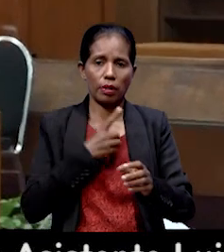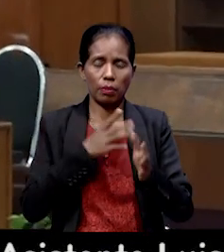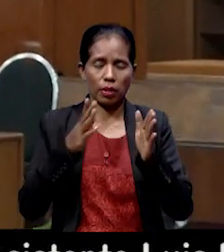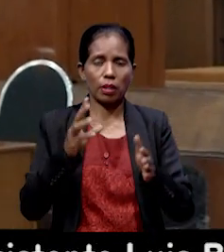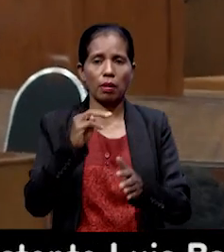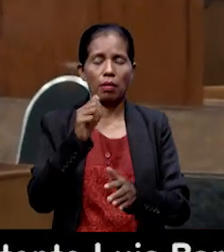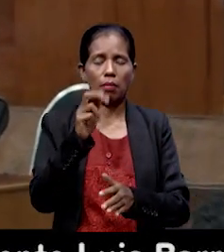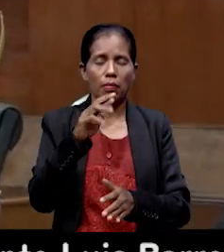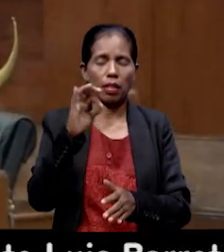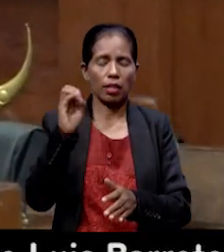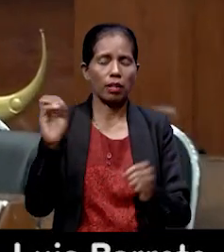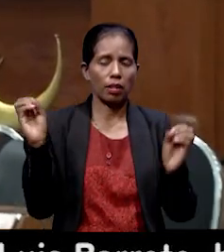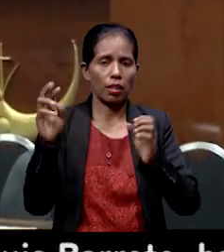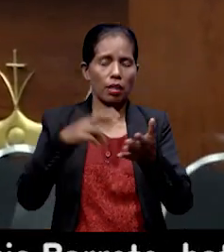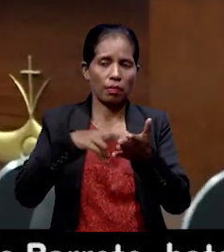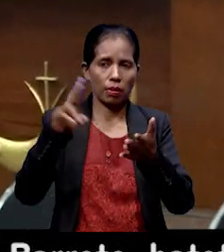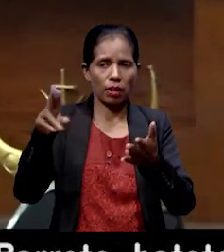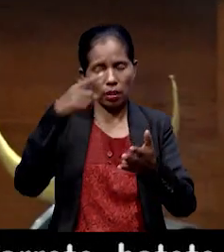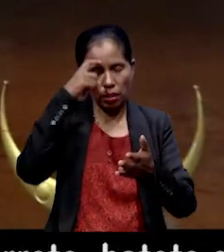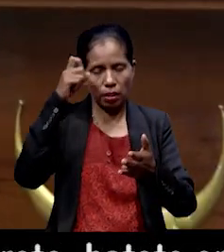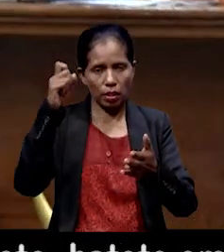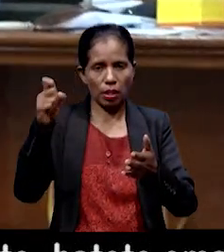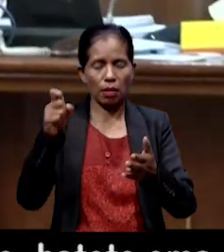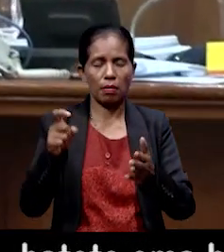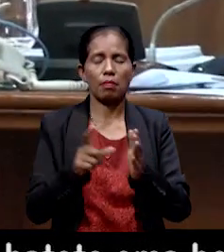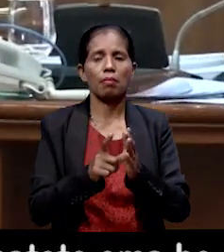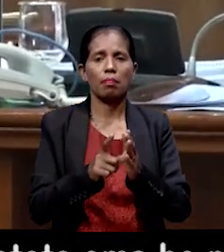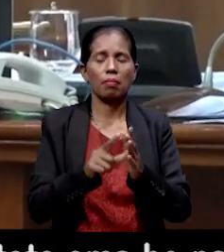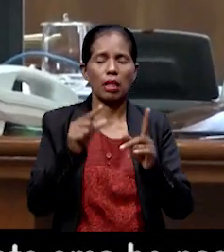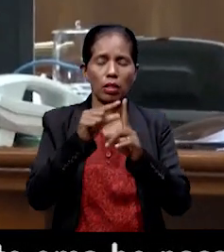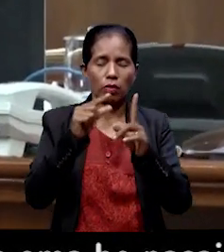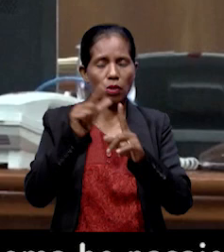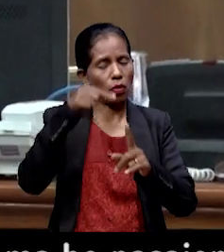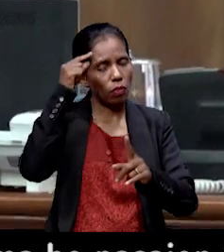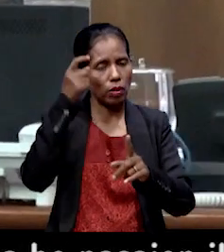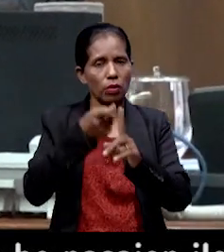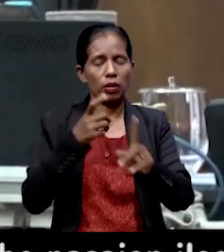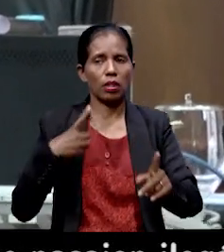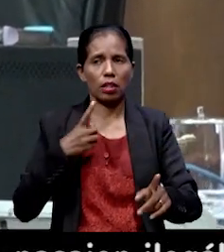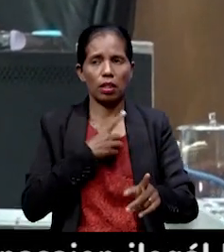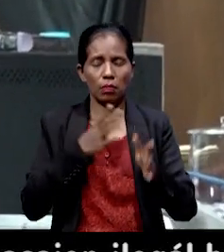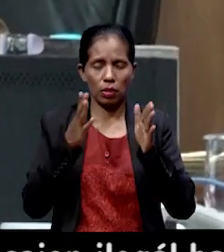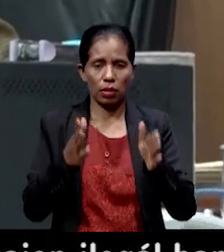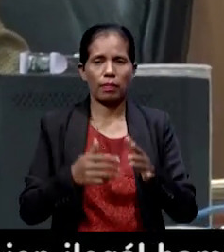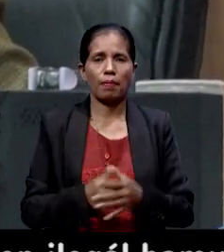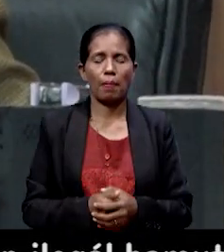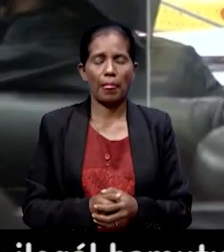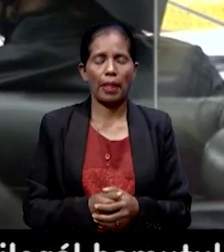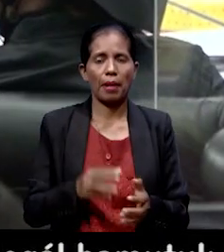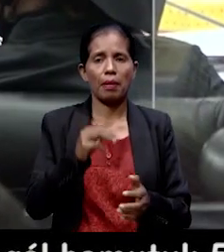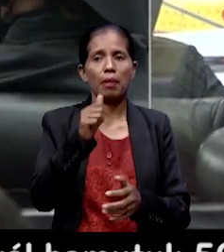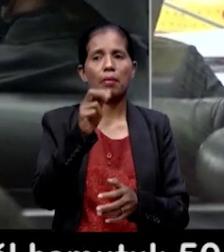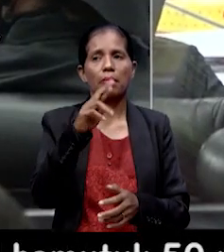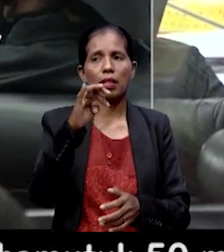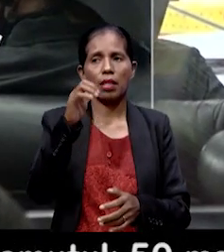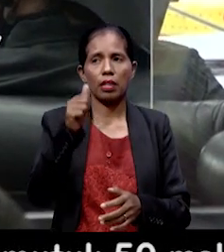admite no la passa, também linguagem governo inconstitucional, né, berraçai russa deputada oposição, né. Maria Barreto